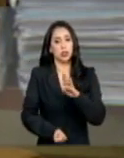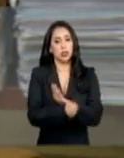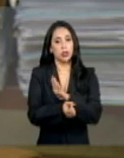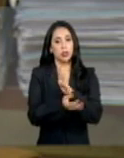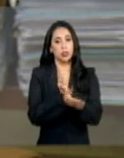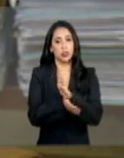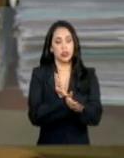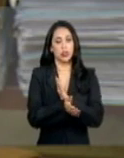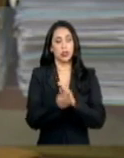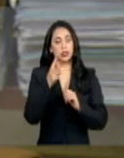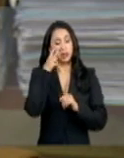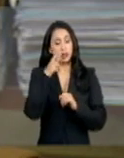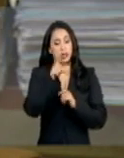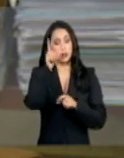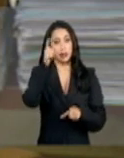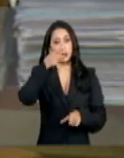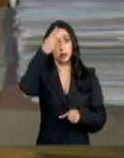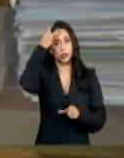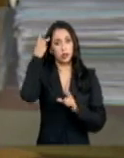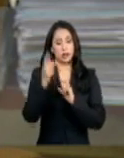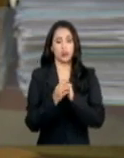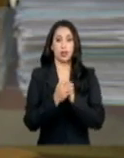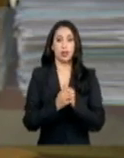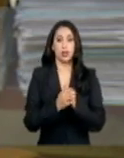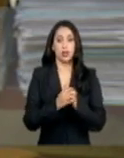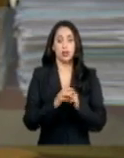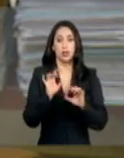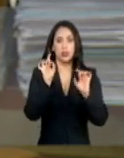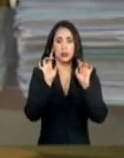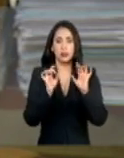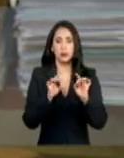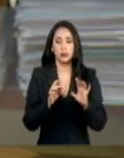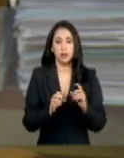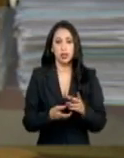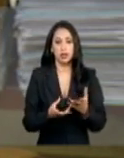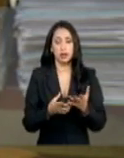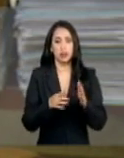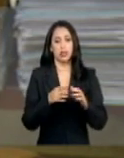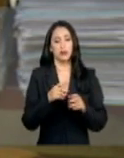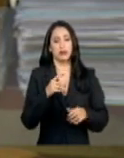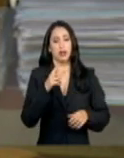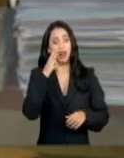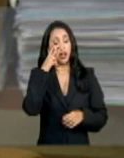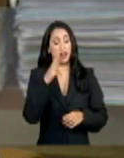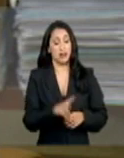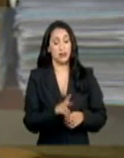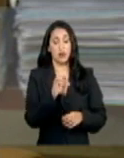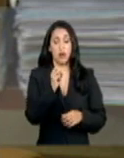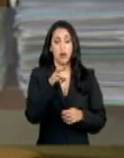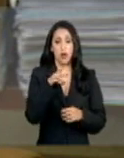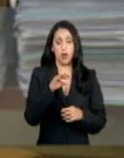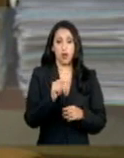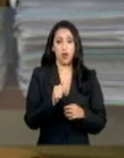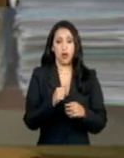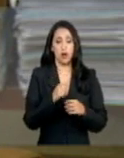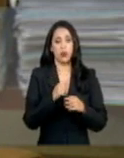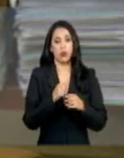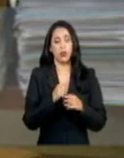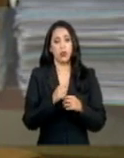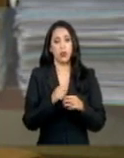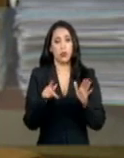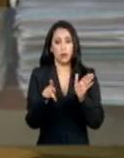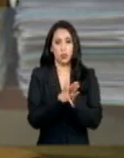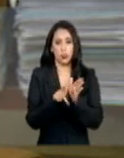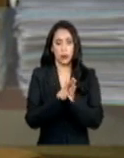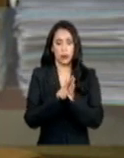pessoas não estejam sujeitas em seu específico ramo de atividade a supervisão do órgão regulador próprio o que é